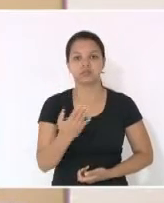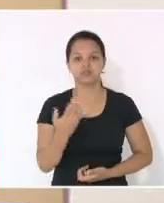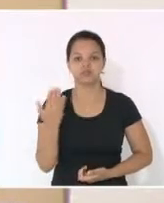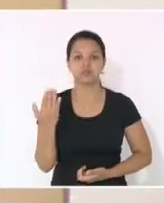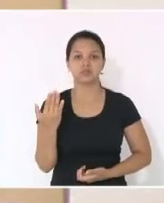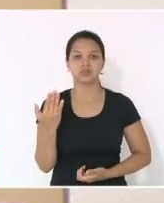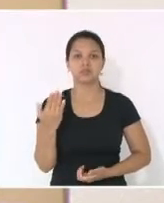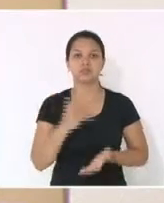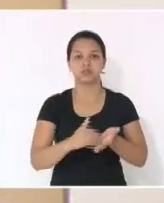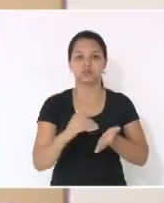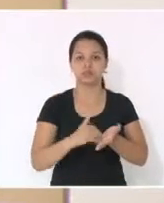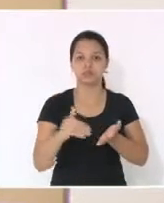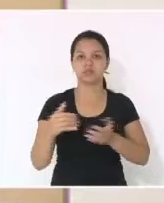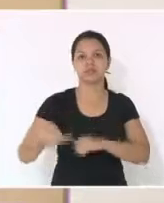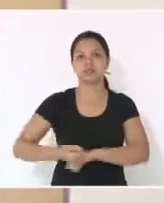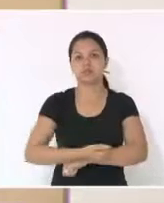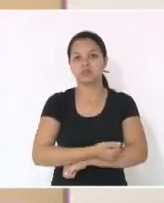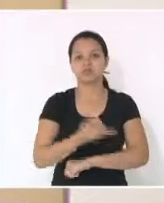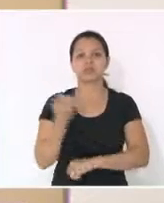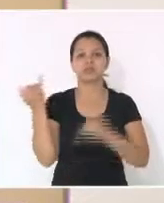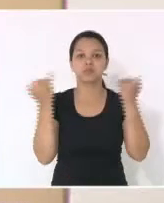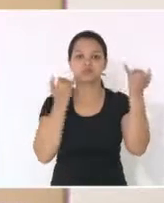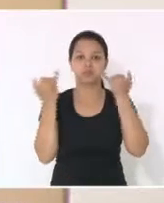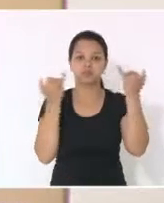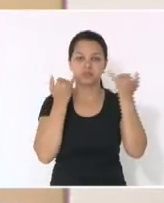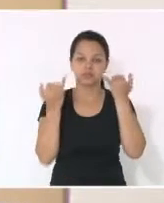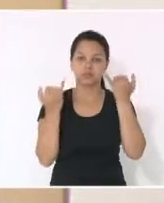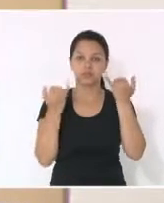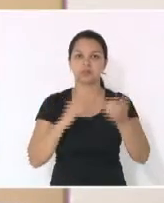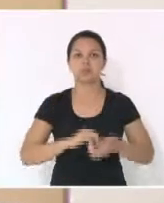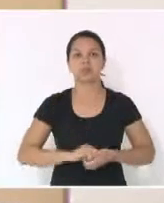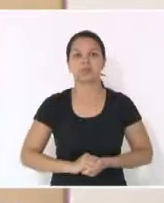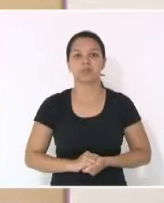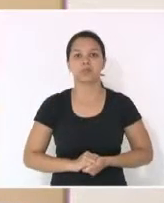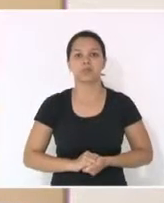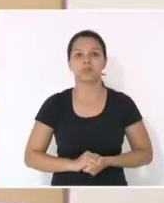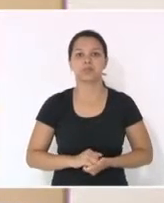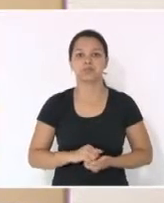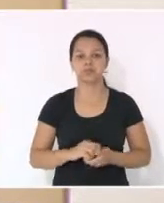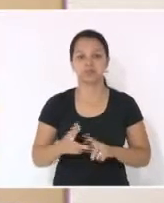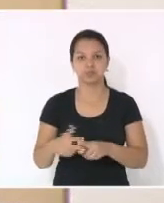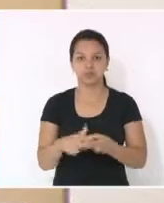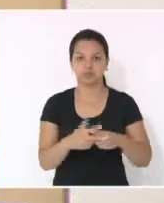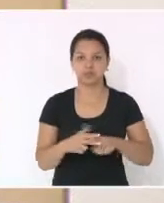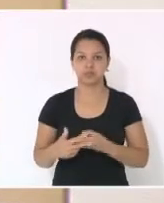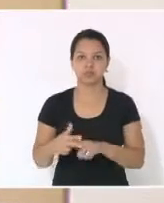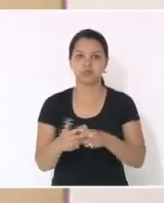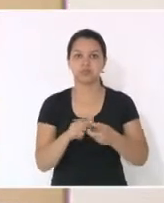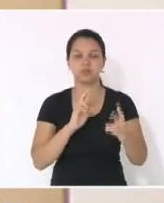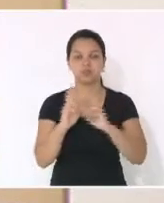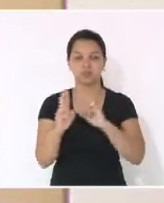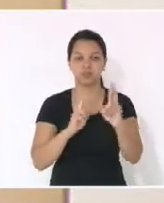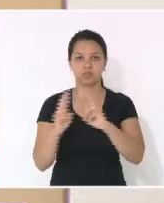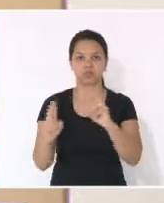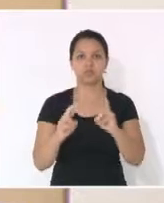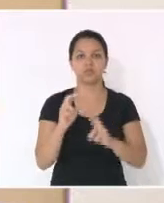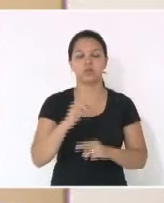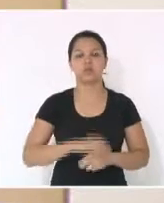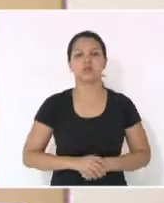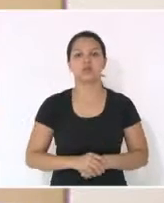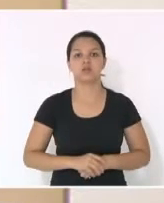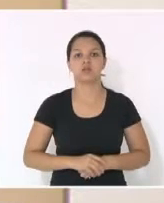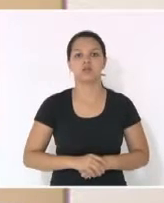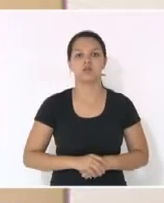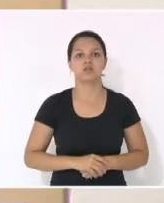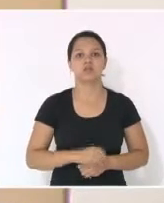infraestrutura informações referentes à revitalização da rodovia sc 446